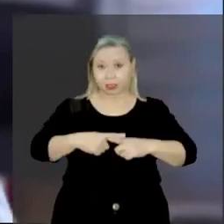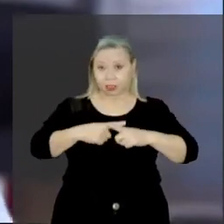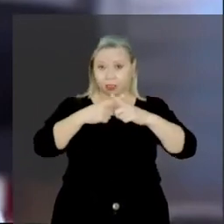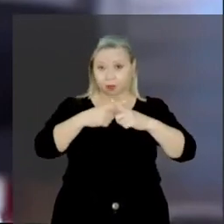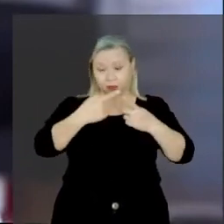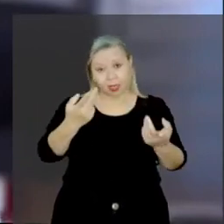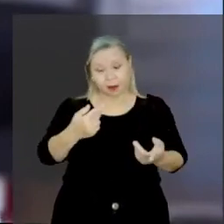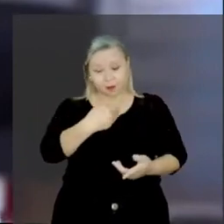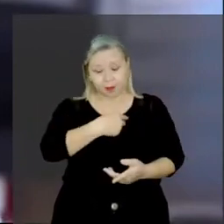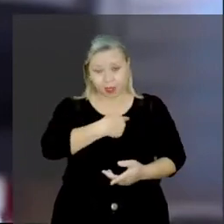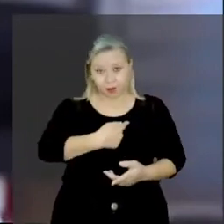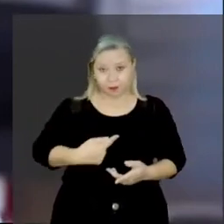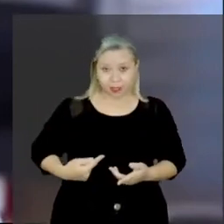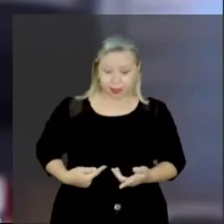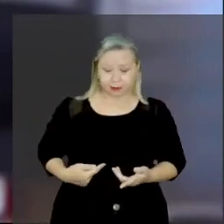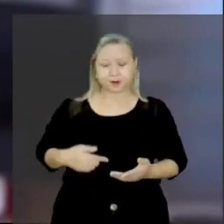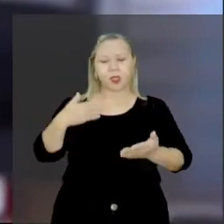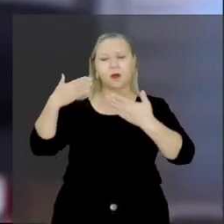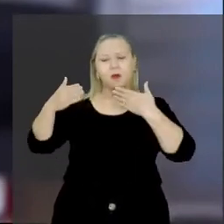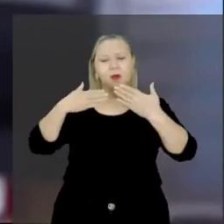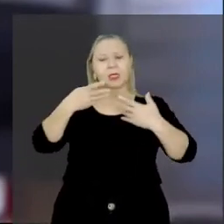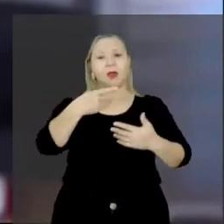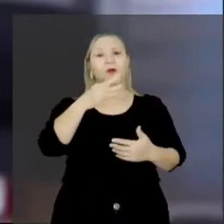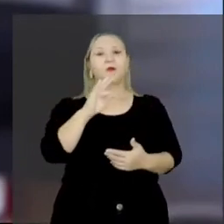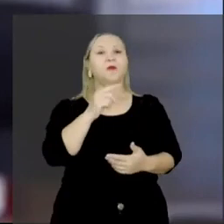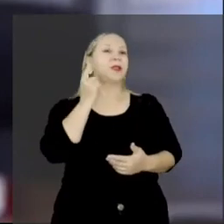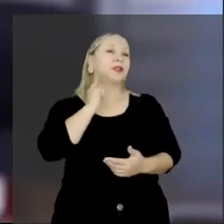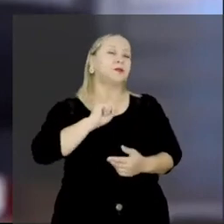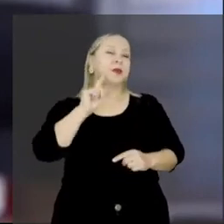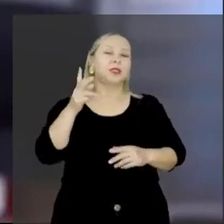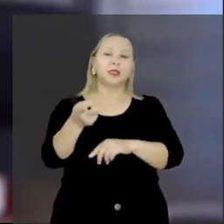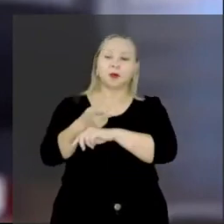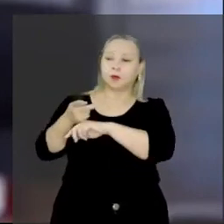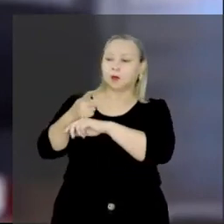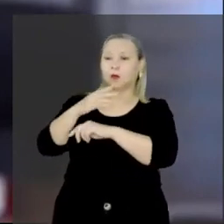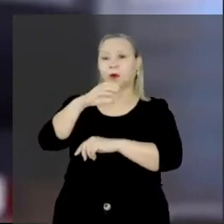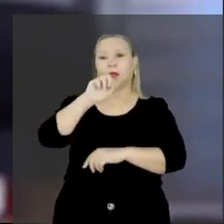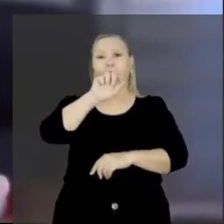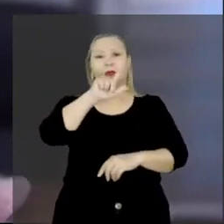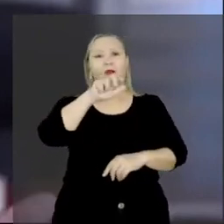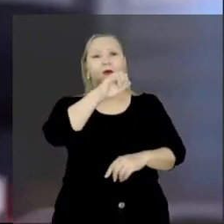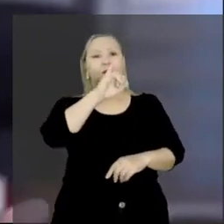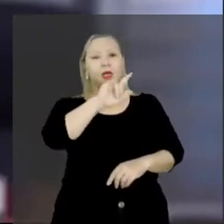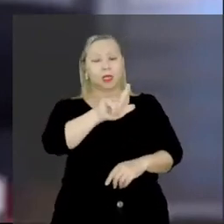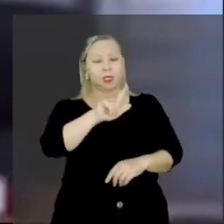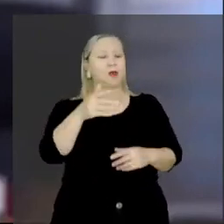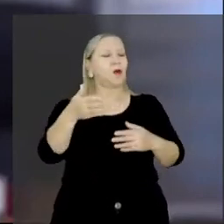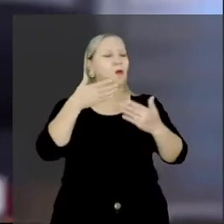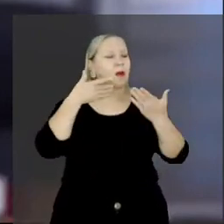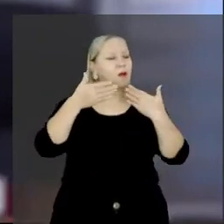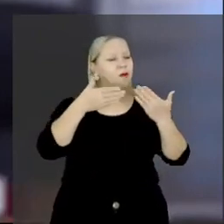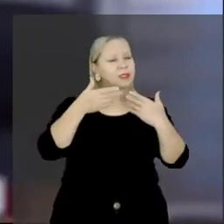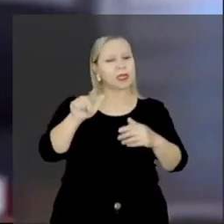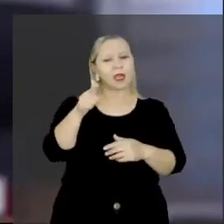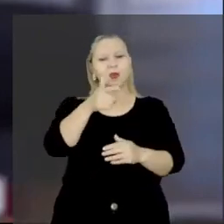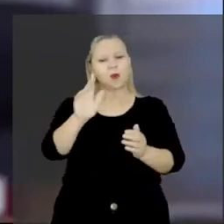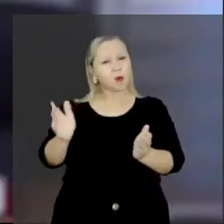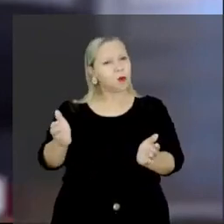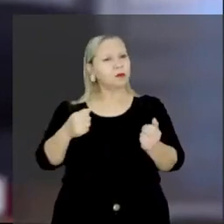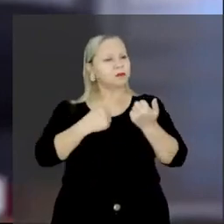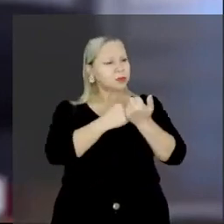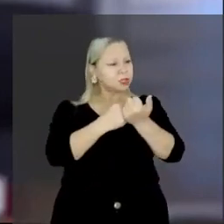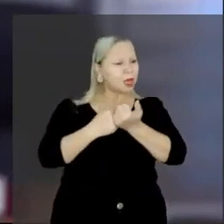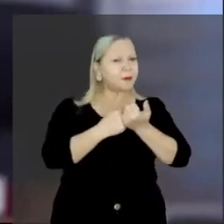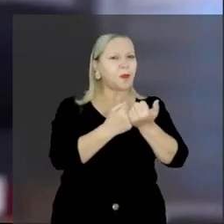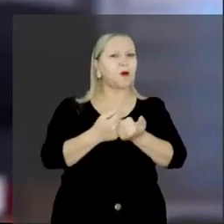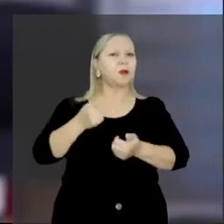com muita gente, e eu pretendo conversar com todas as pessoas necessárias, porque eu acho que resolver os problemas do Brasil hoje, Edilene, não é